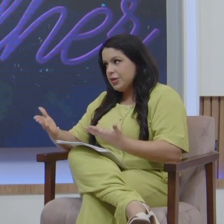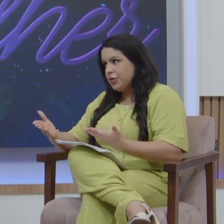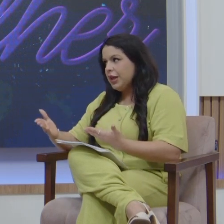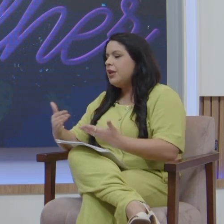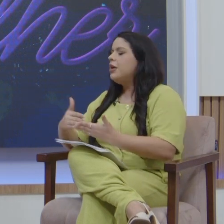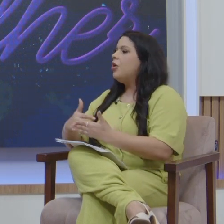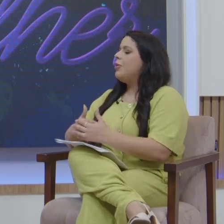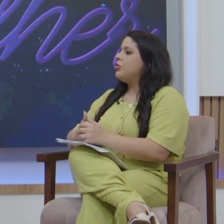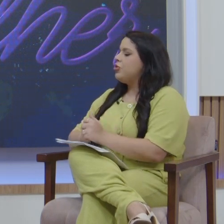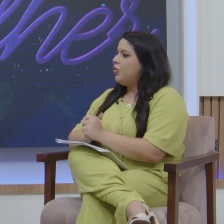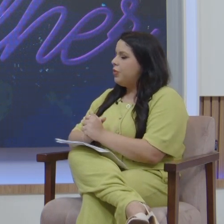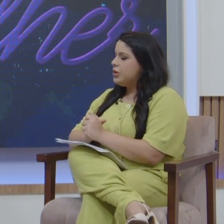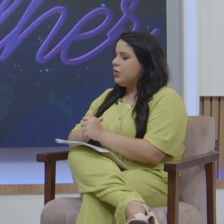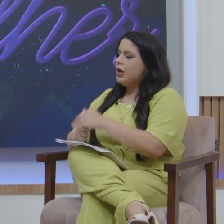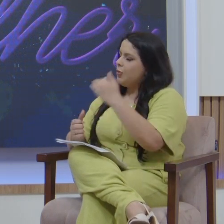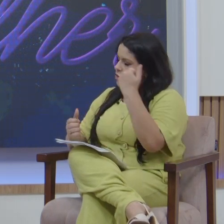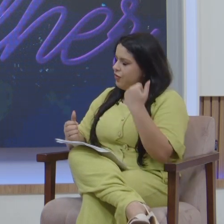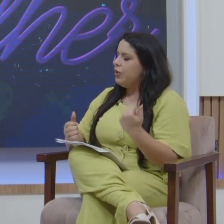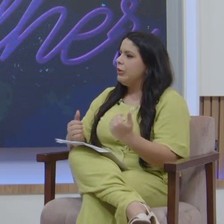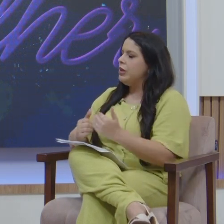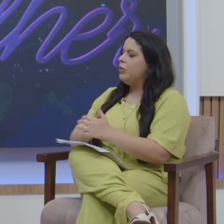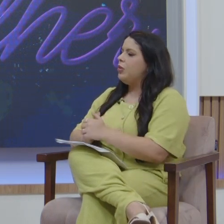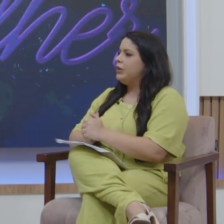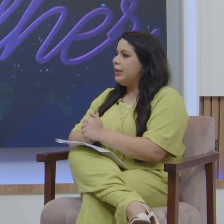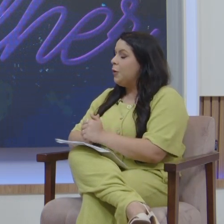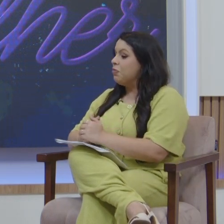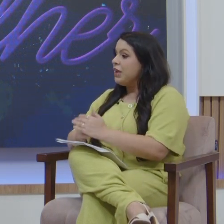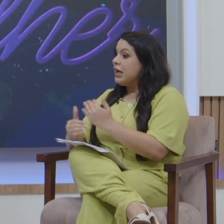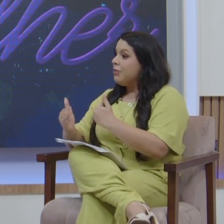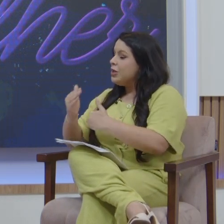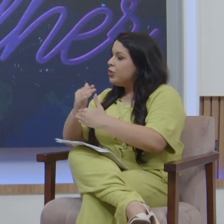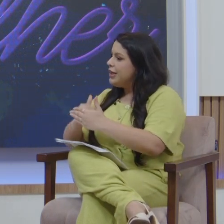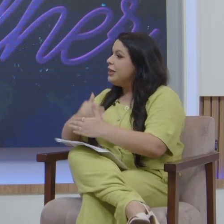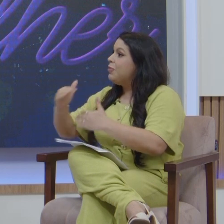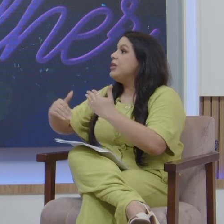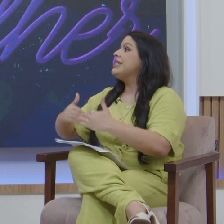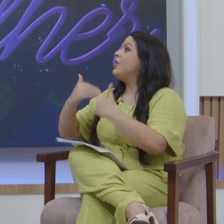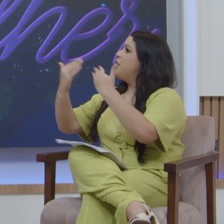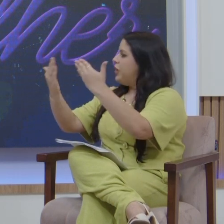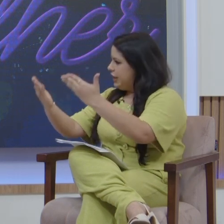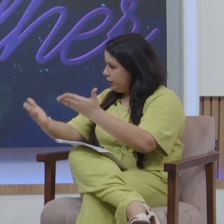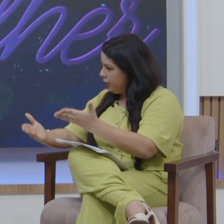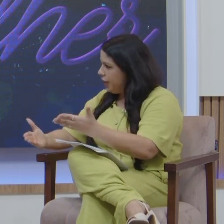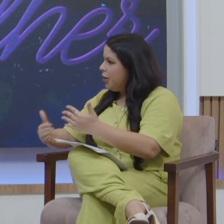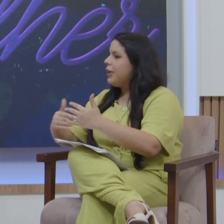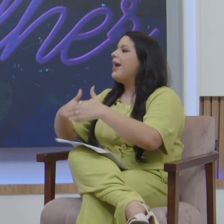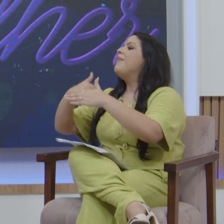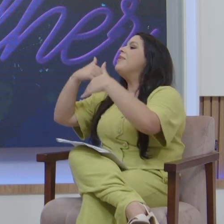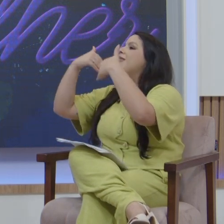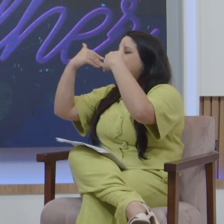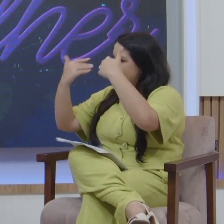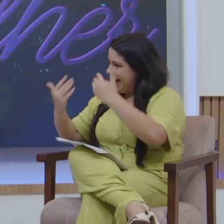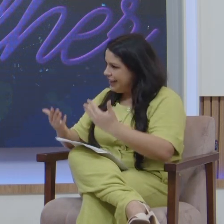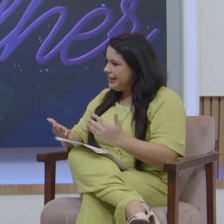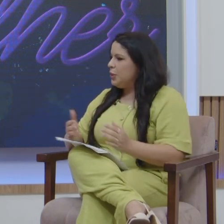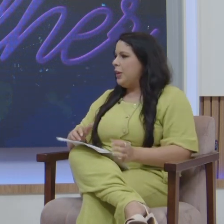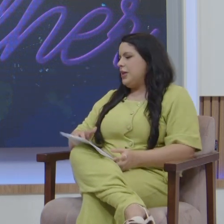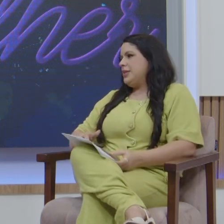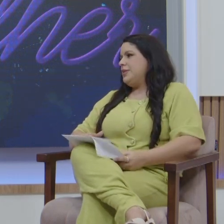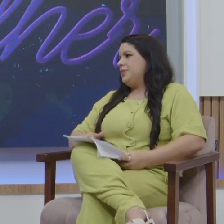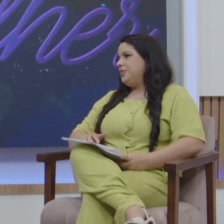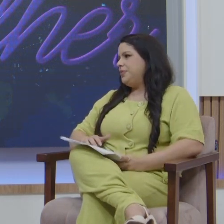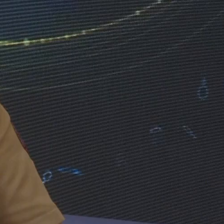já avançou, né? Como a gente falou também no bloco anterior. Mas o que ainda pode ser feito para melhorar